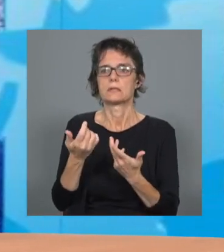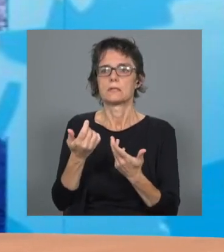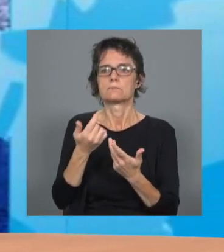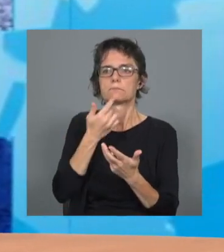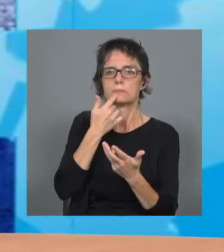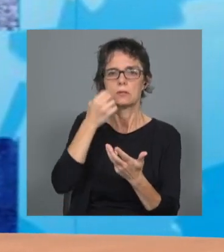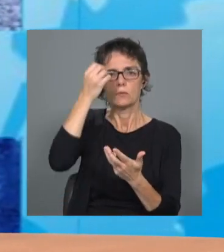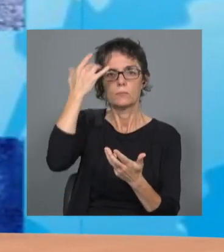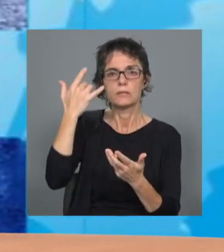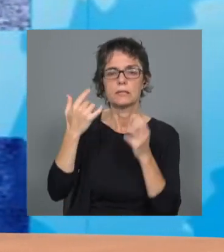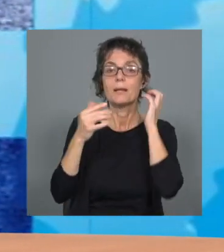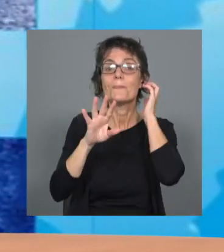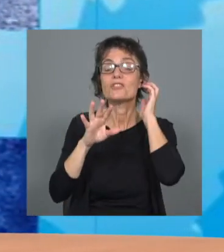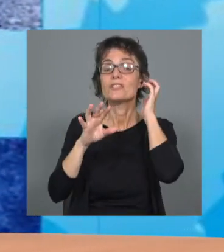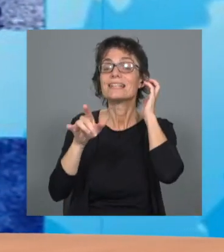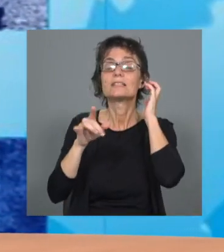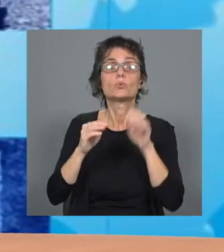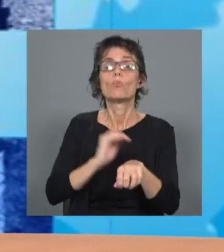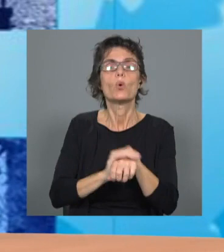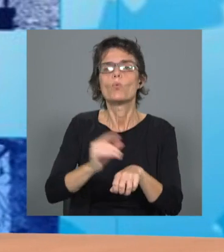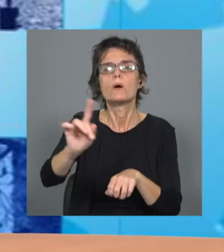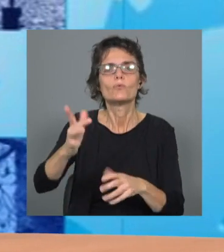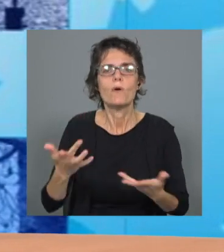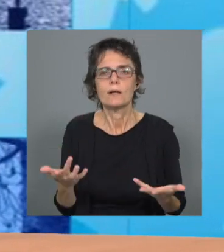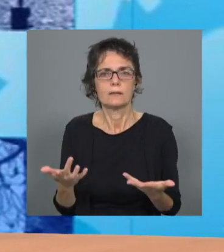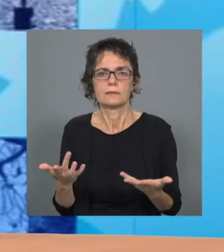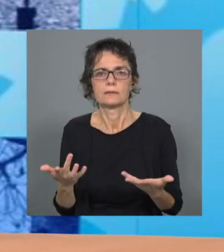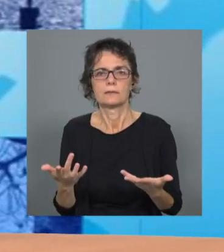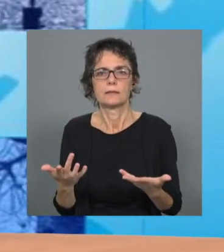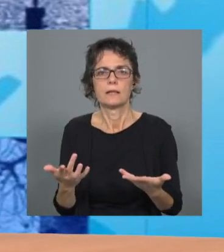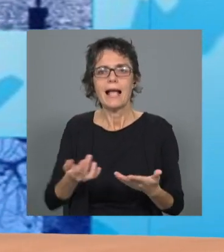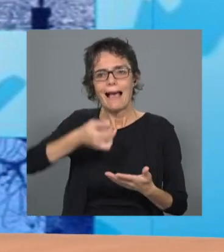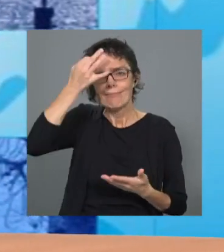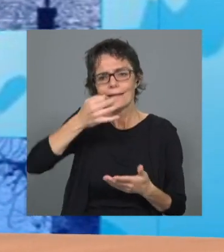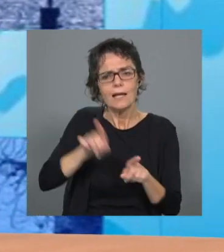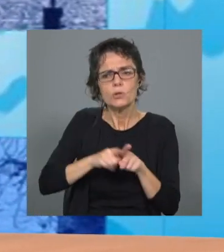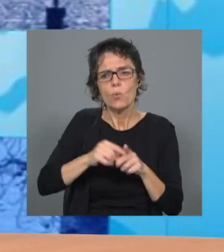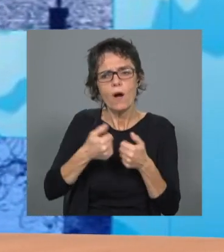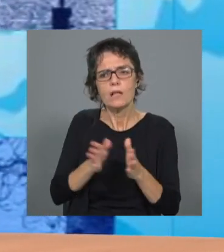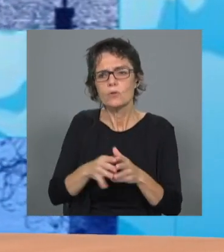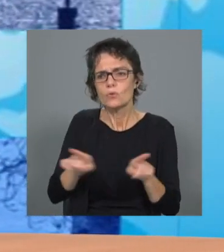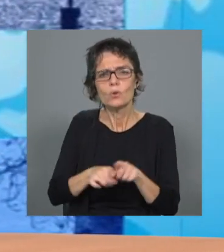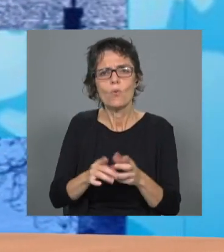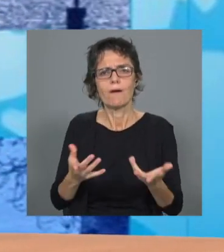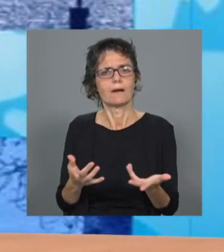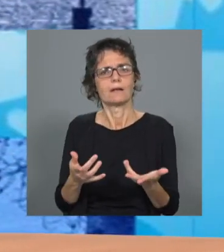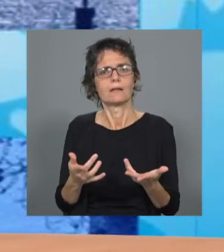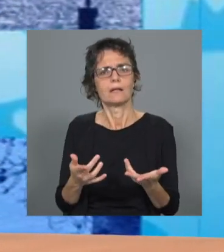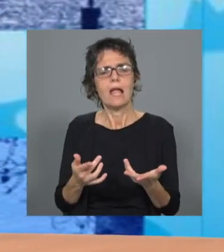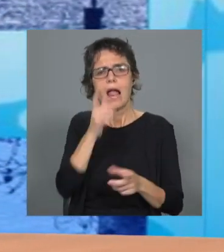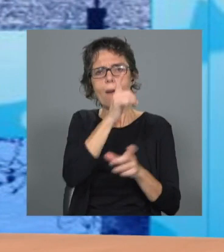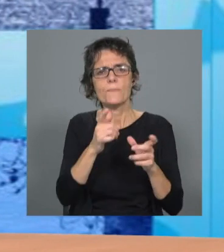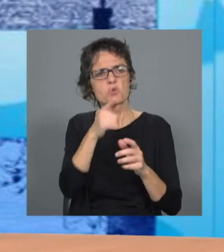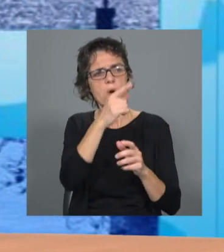questão da dignidade, como falou bem, e traz nesse contexto. Não é por isso que a pessoa é menos digna, não é por isso que a pessoa é menor relativamente a outra que